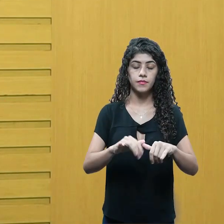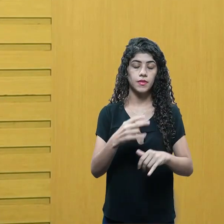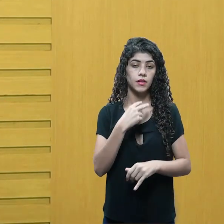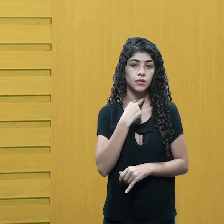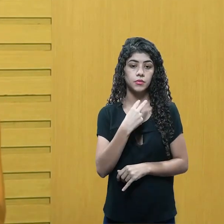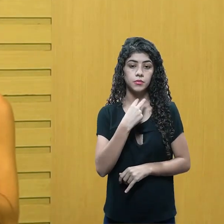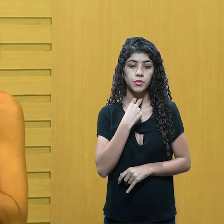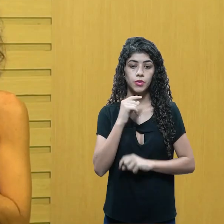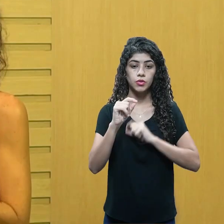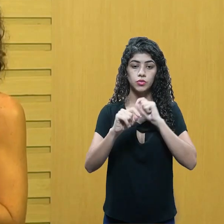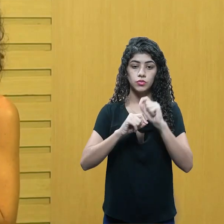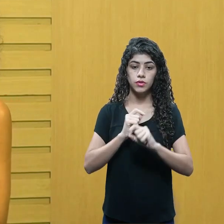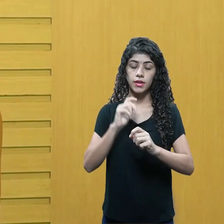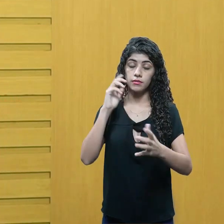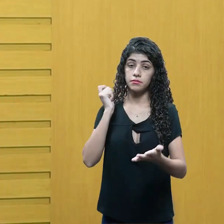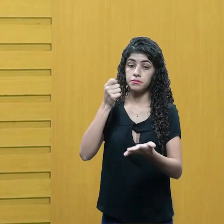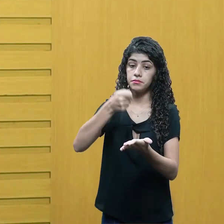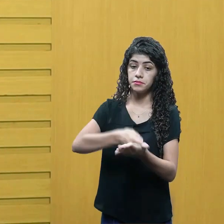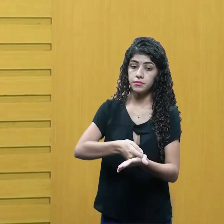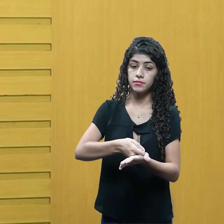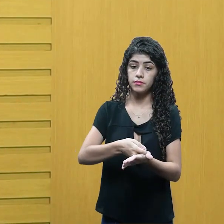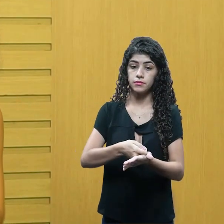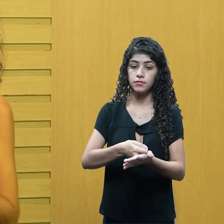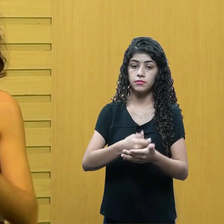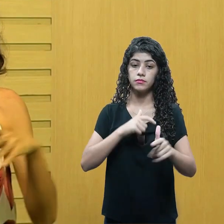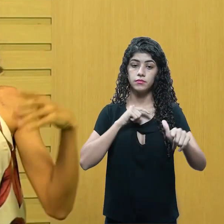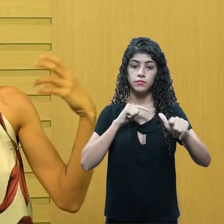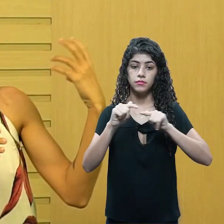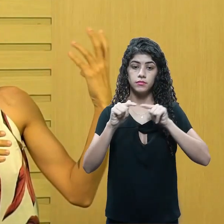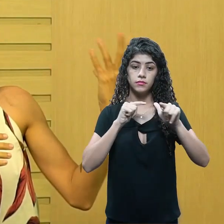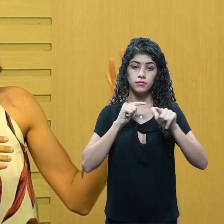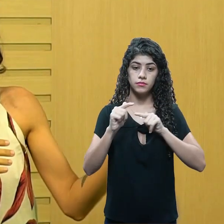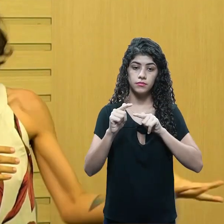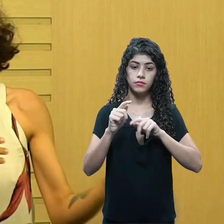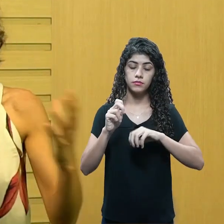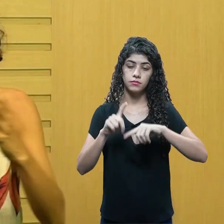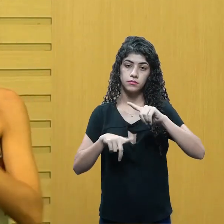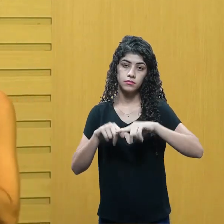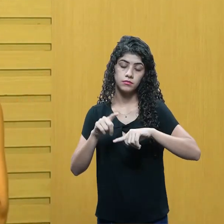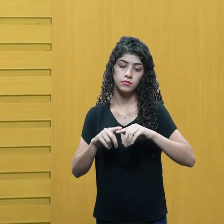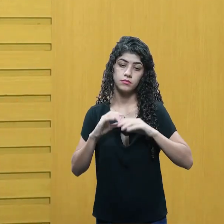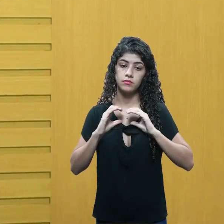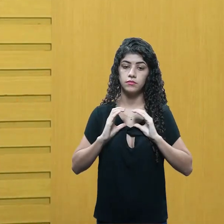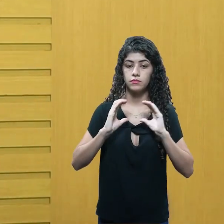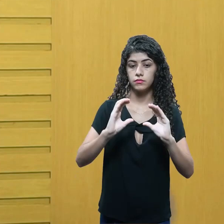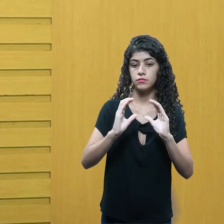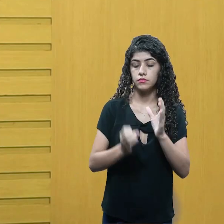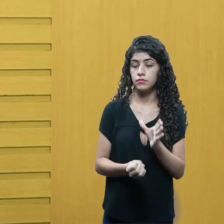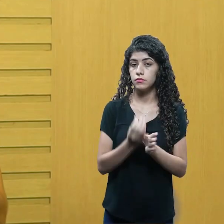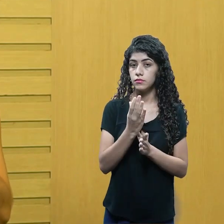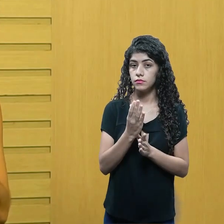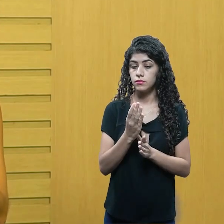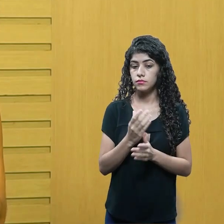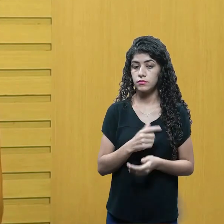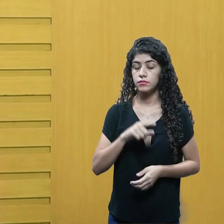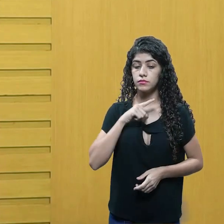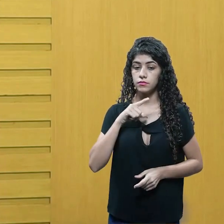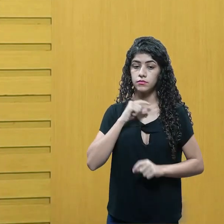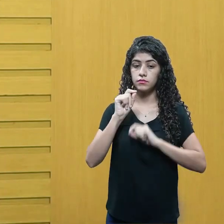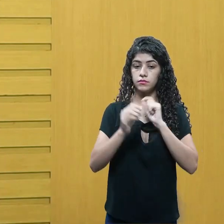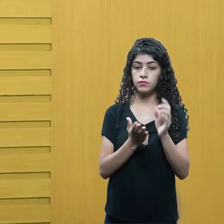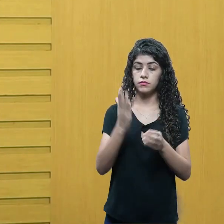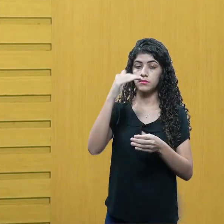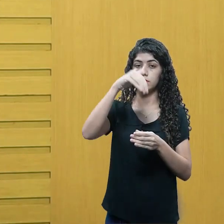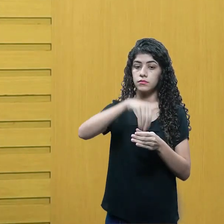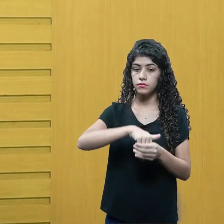supermercado, ela não pode ser paga por um serviço de direção de produção, a não ser